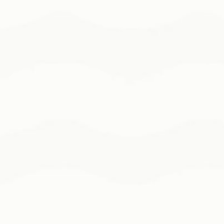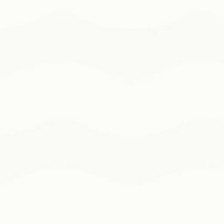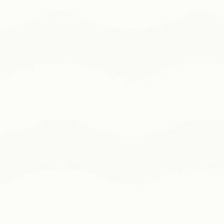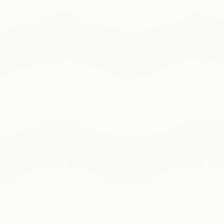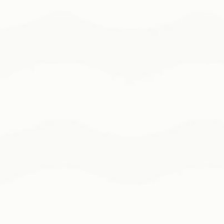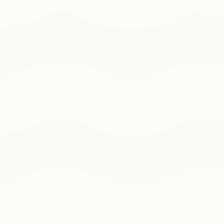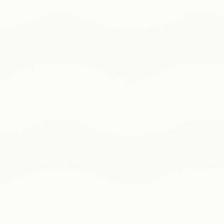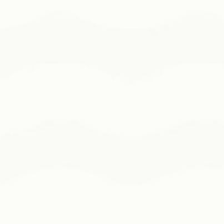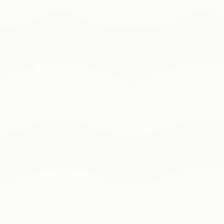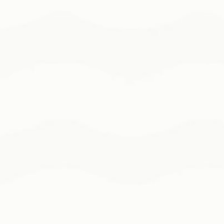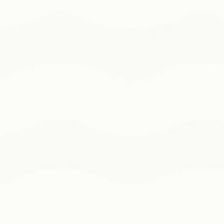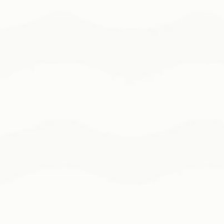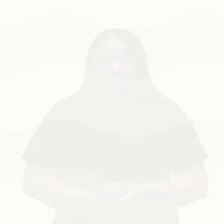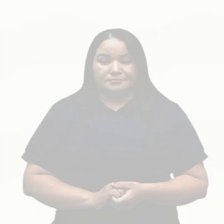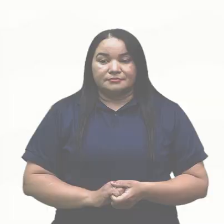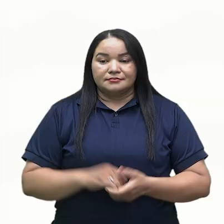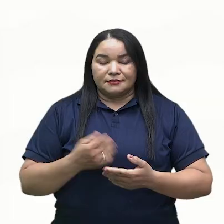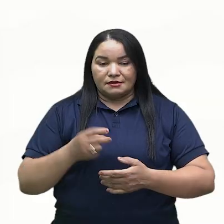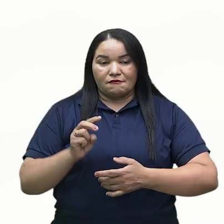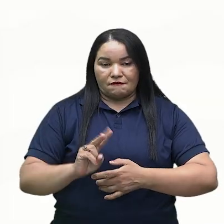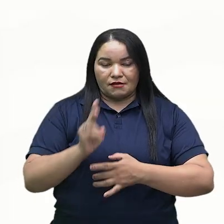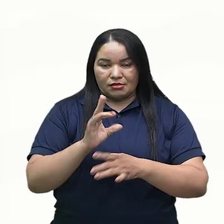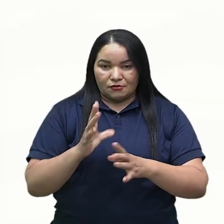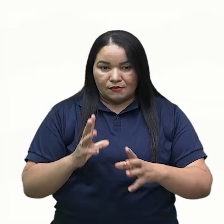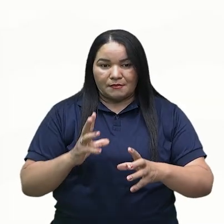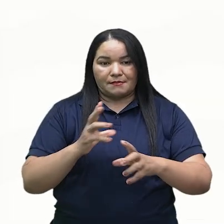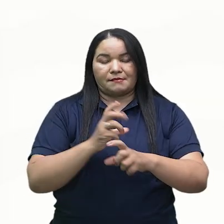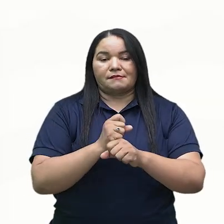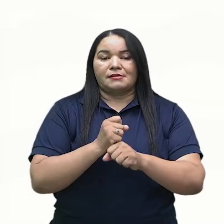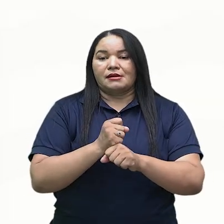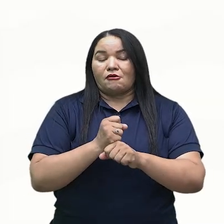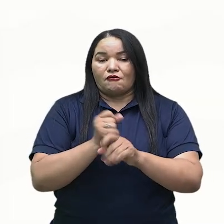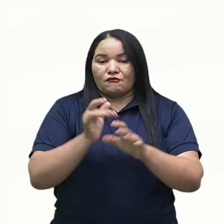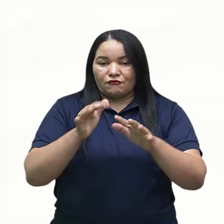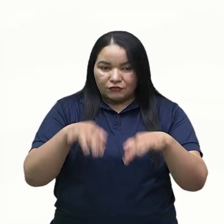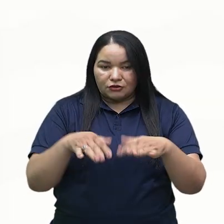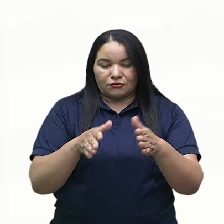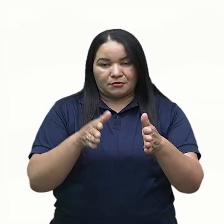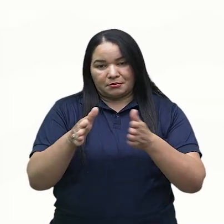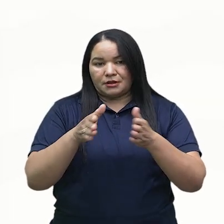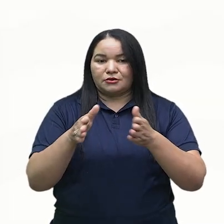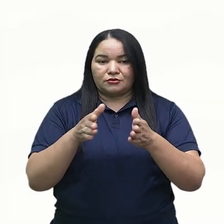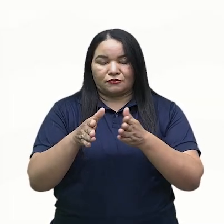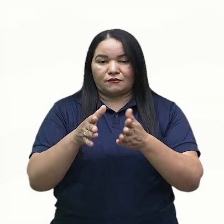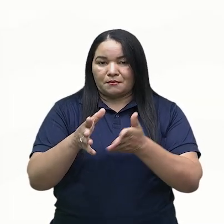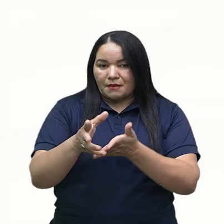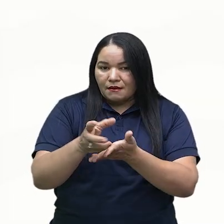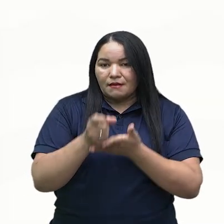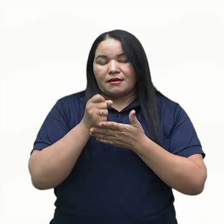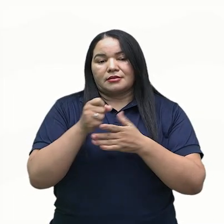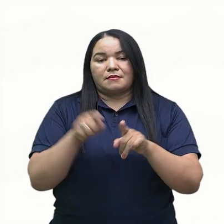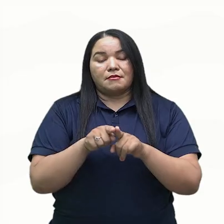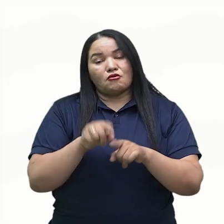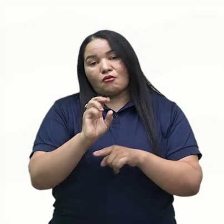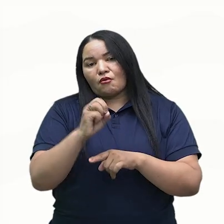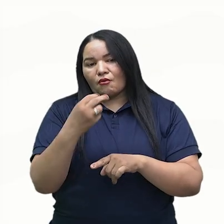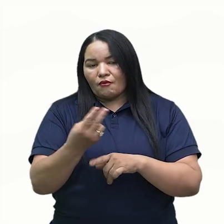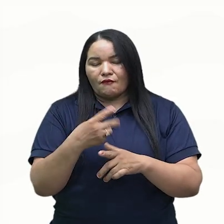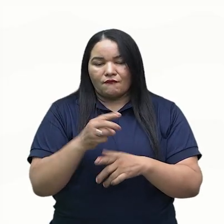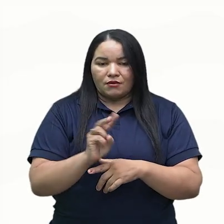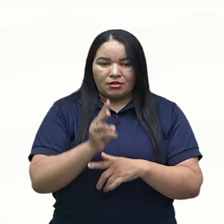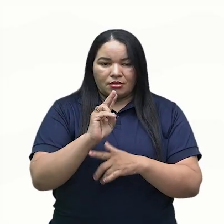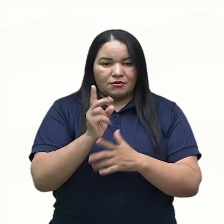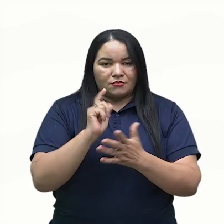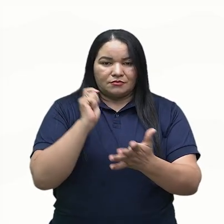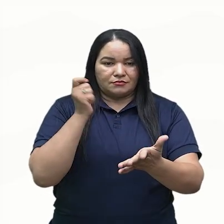você estiver tendo que pagar alguma coisa, é o valor que você vai pagar no final desse